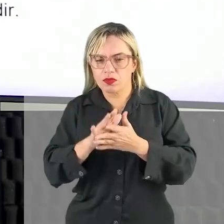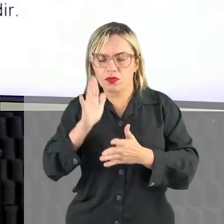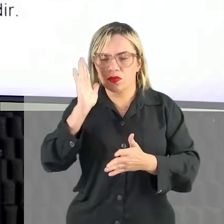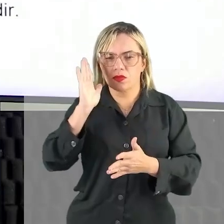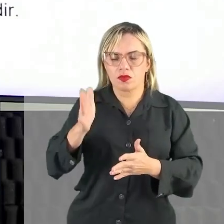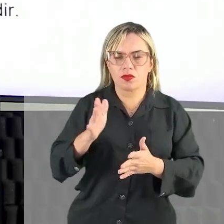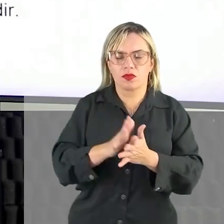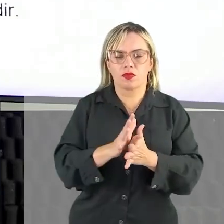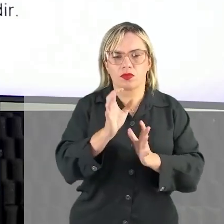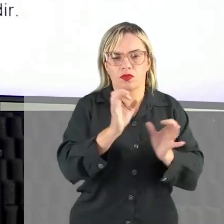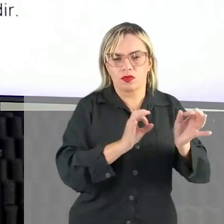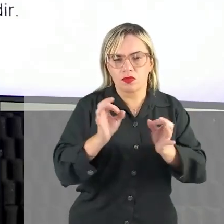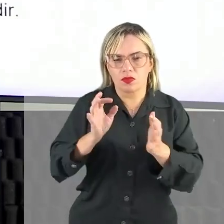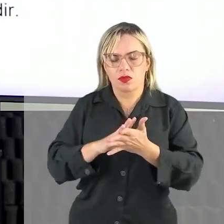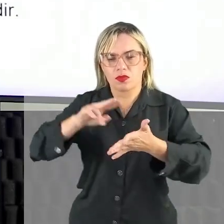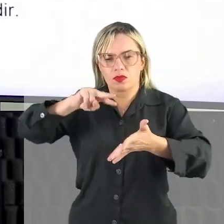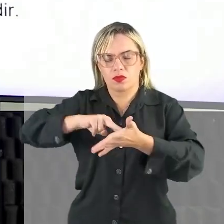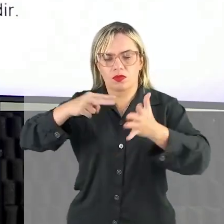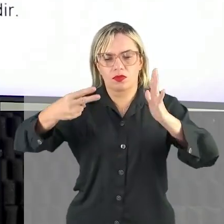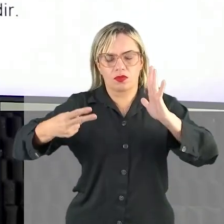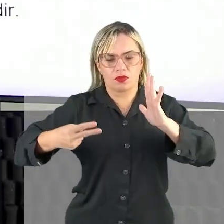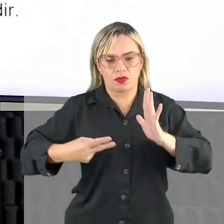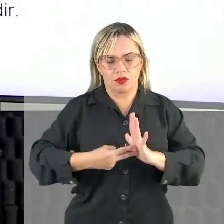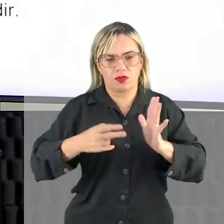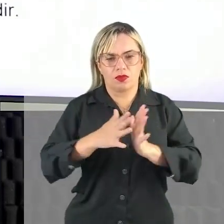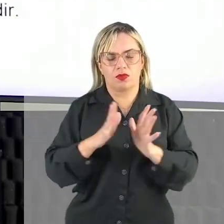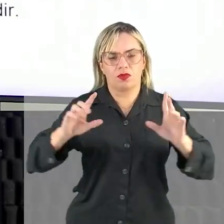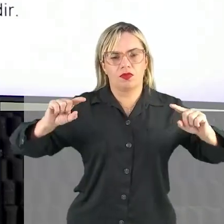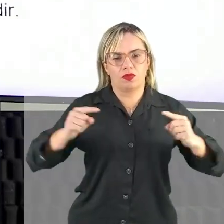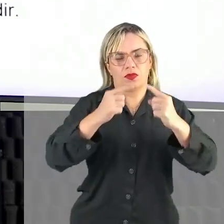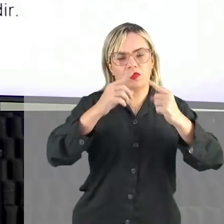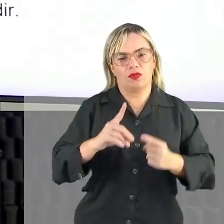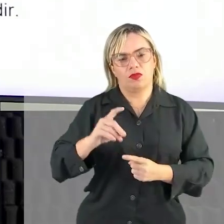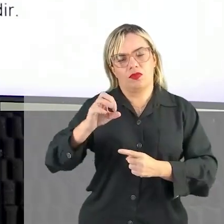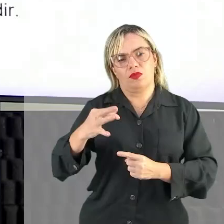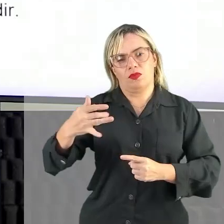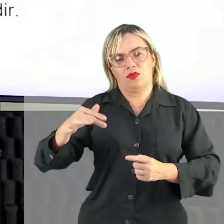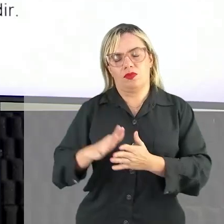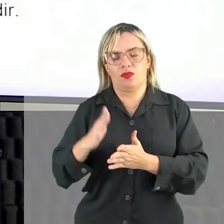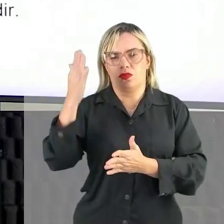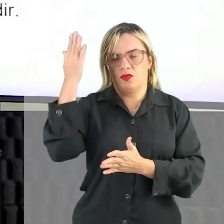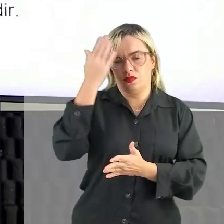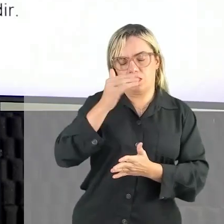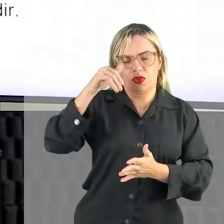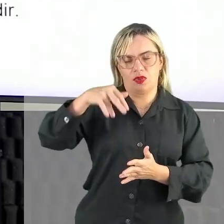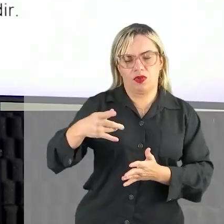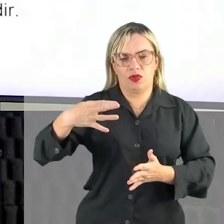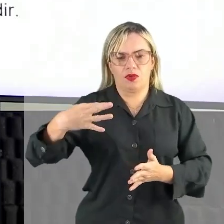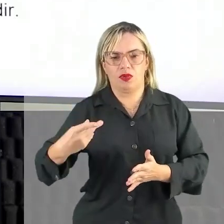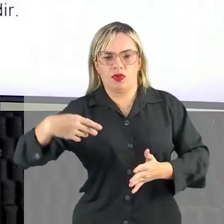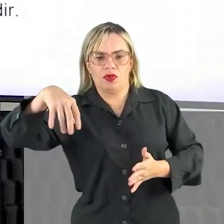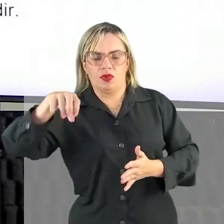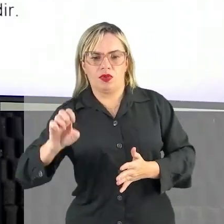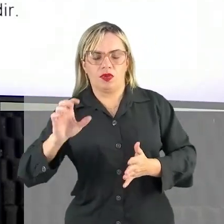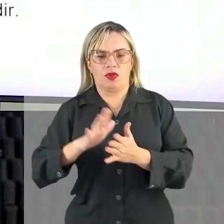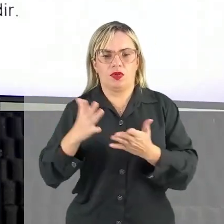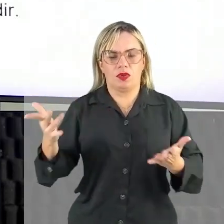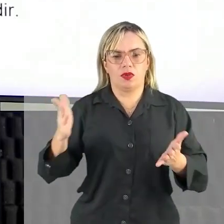traçando significações para desafios invisibilidade